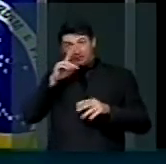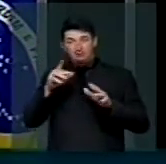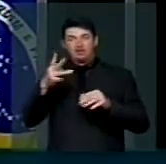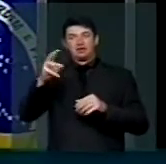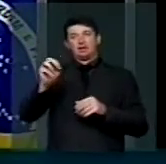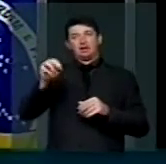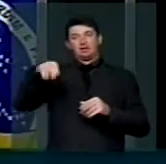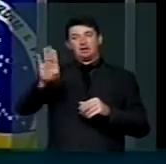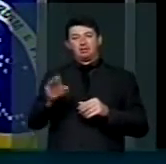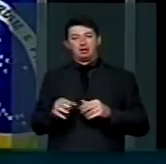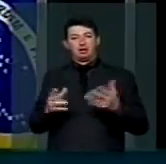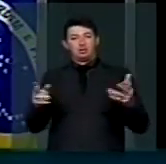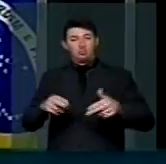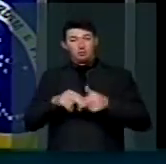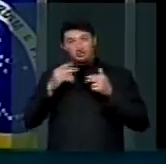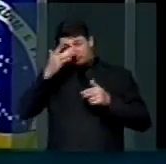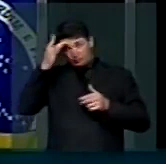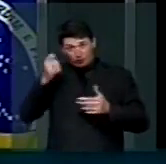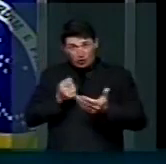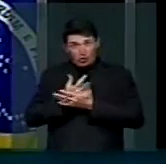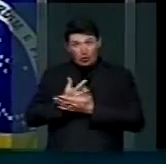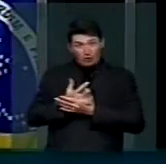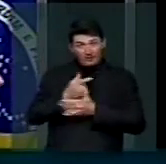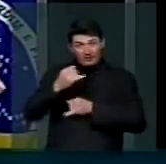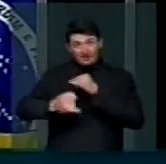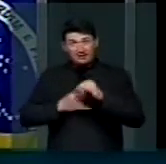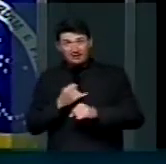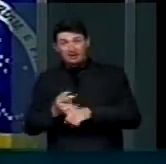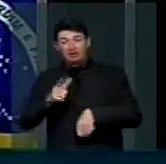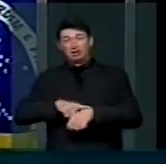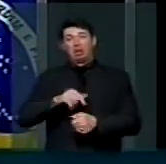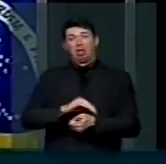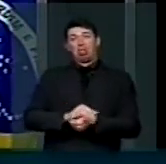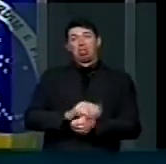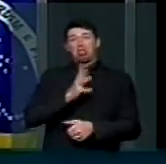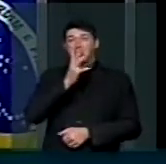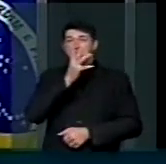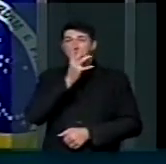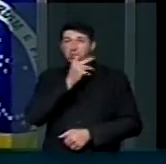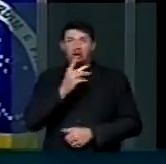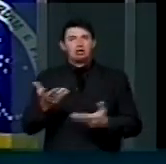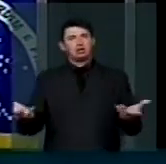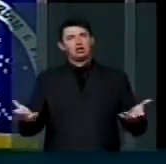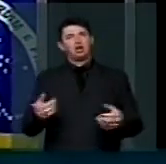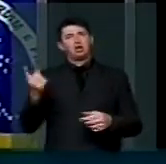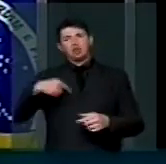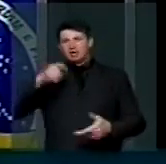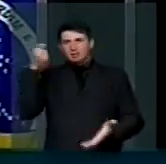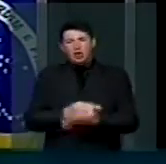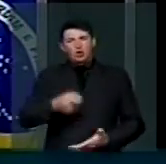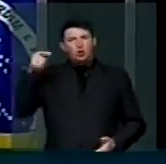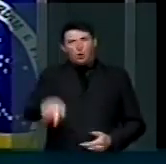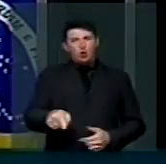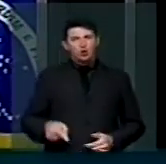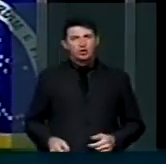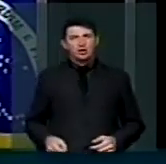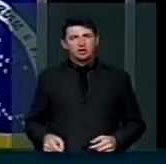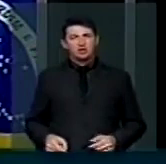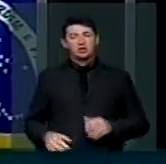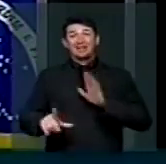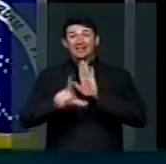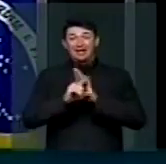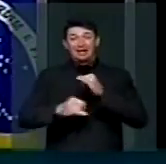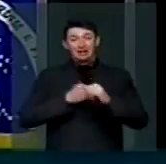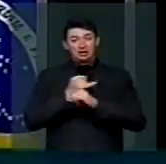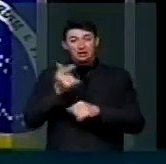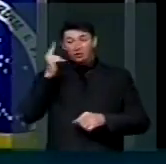30 megabytes. Por isso que o sujeito compra uma internet e chega lá, está aquela tartaruga. Então nós temos que ser mais duros nisso. No marco, nós temos